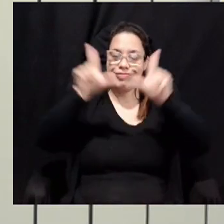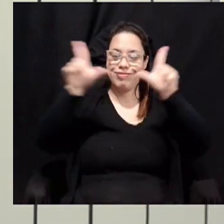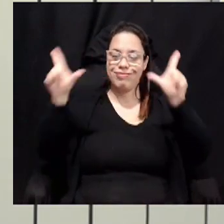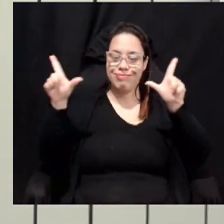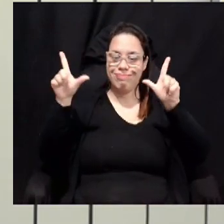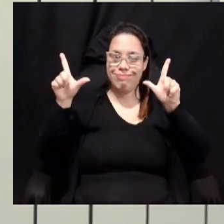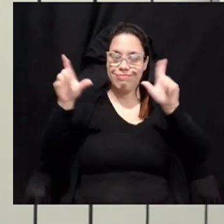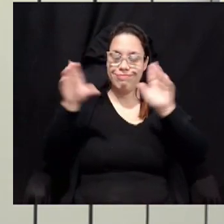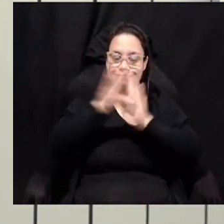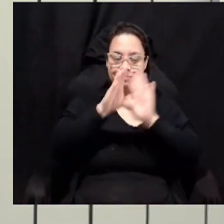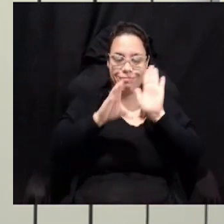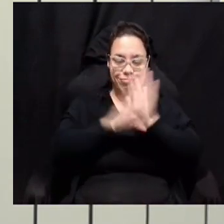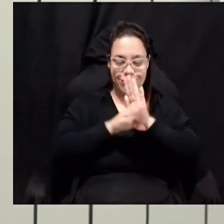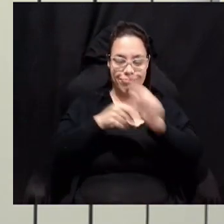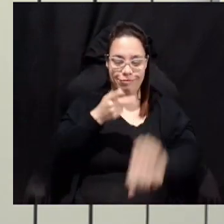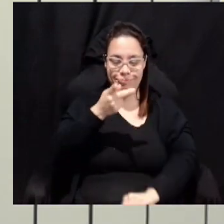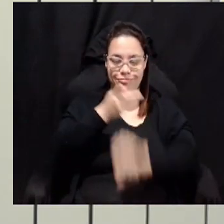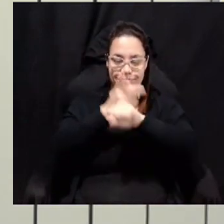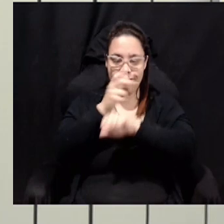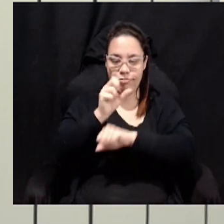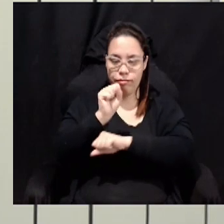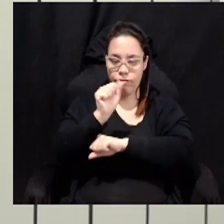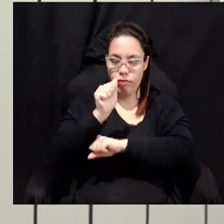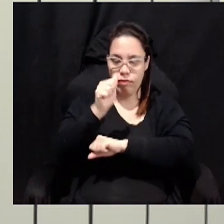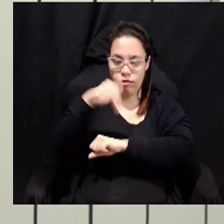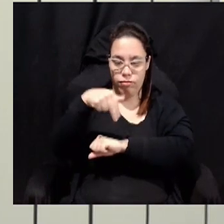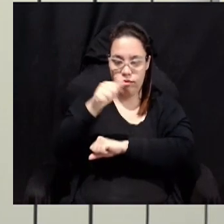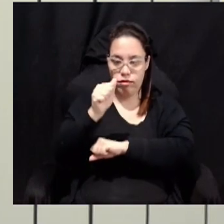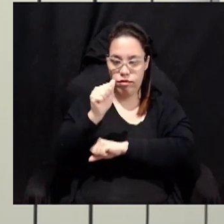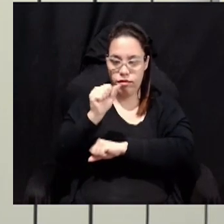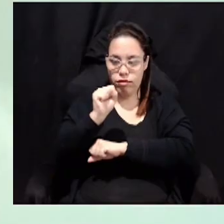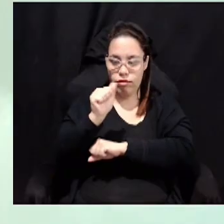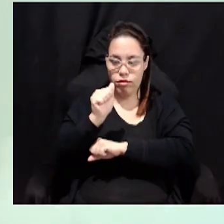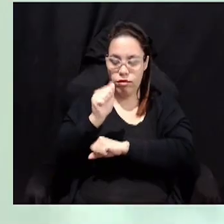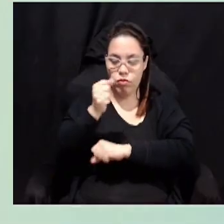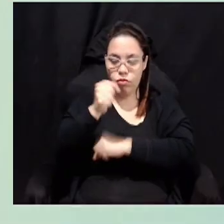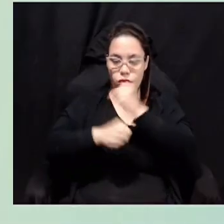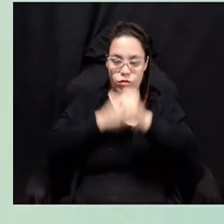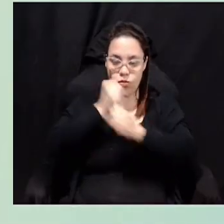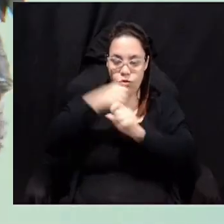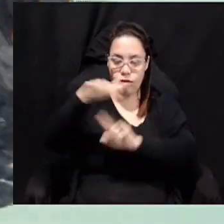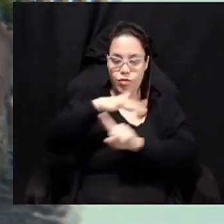programa premiado da Sanasa, que é tema do Giro Ambiental de hoje.